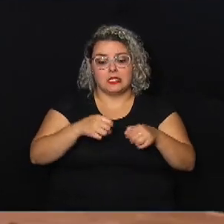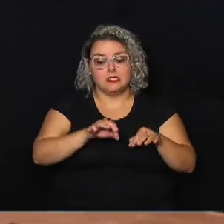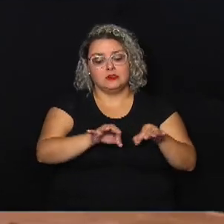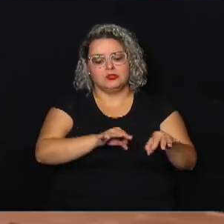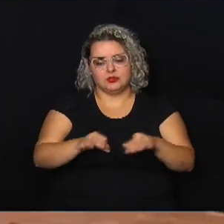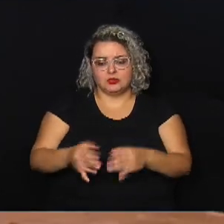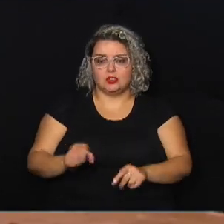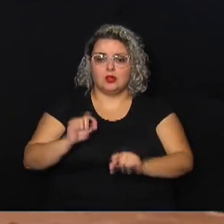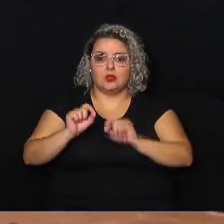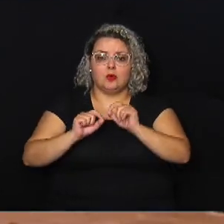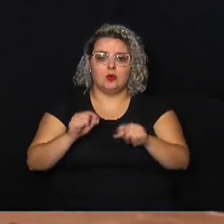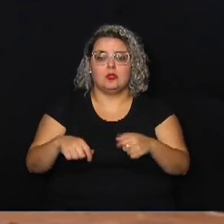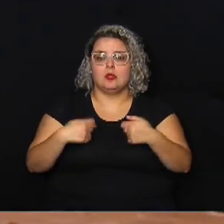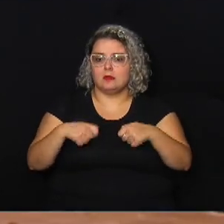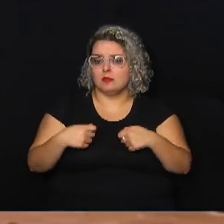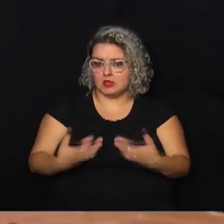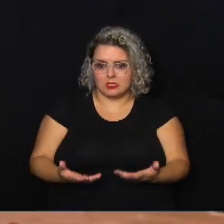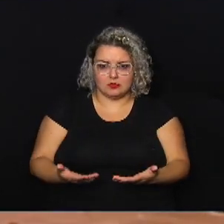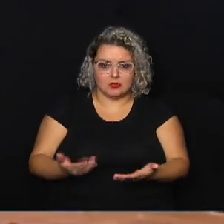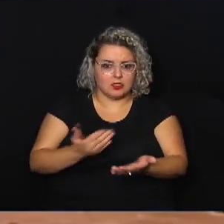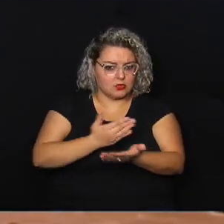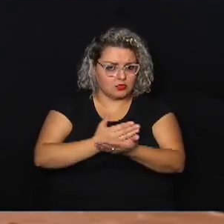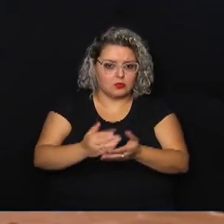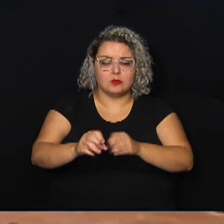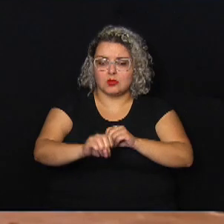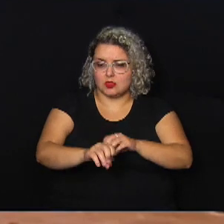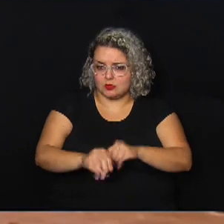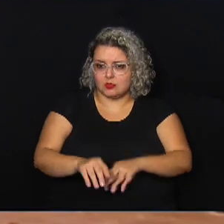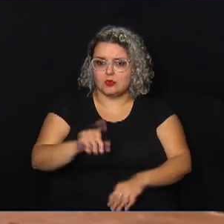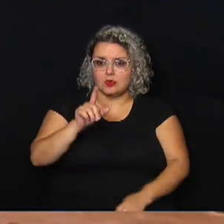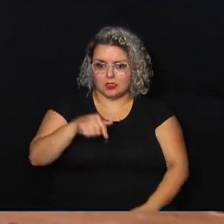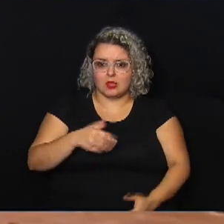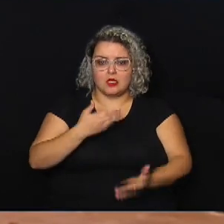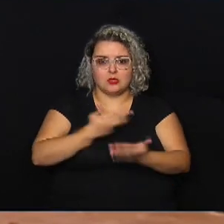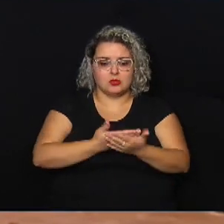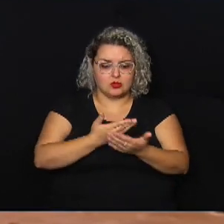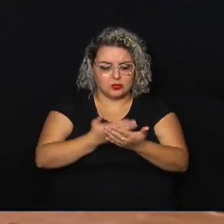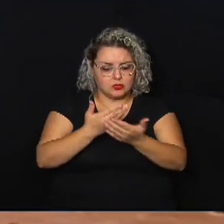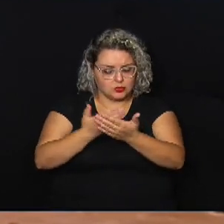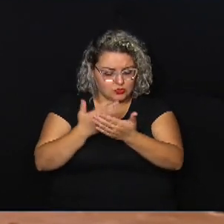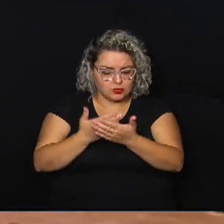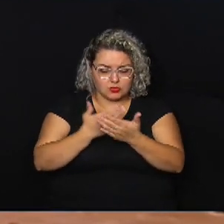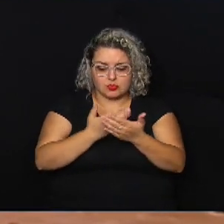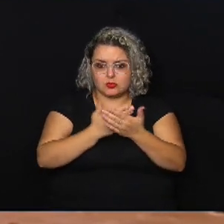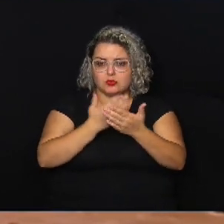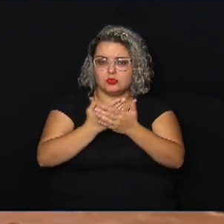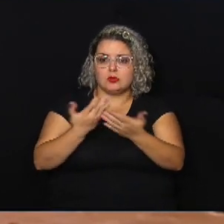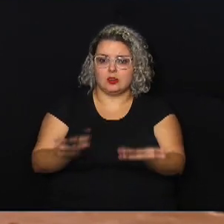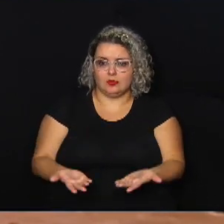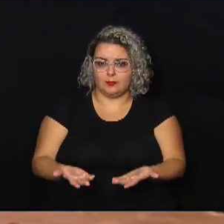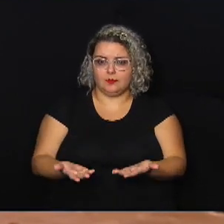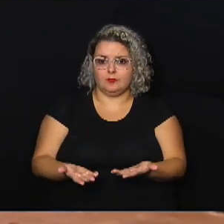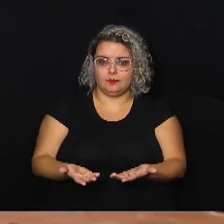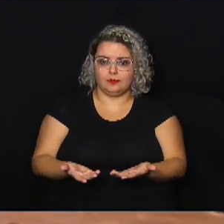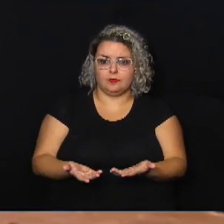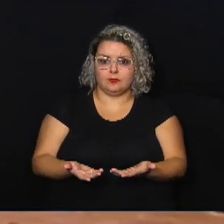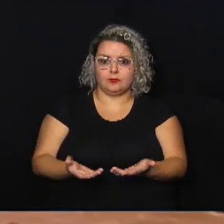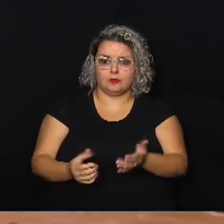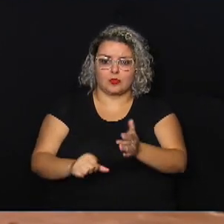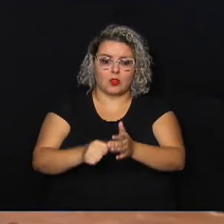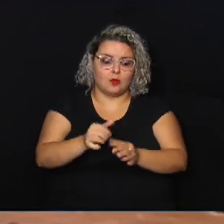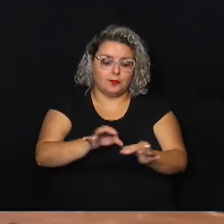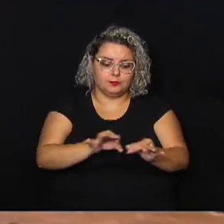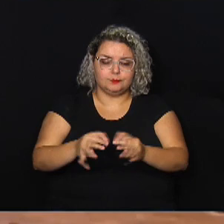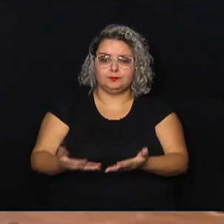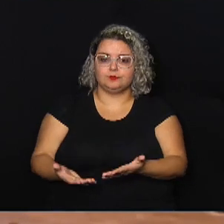que deve, desde o início, em educação, é estudar, estudar, estudar. Sabe, a pessoa, o primeiro planejamento, eu falo, o